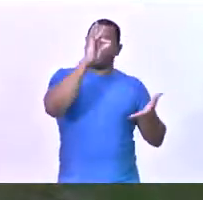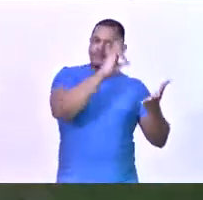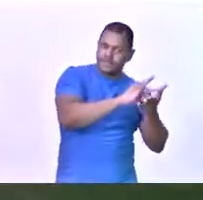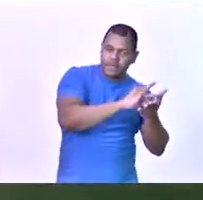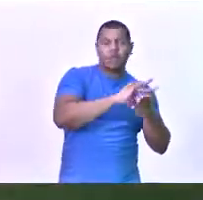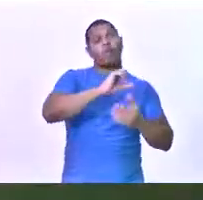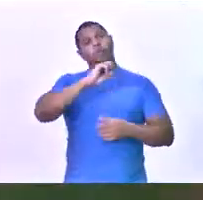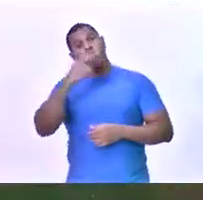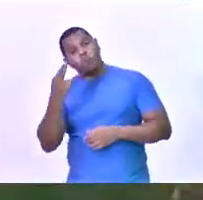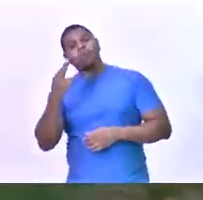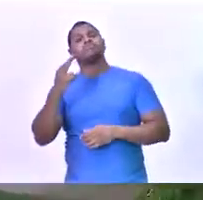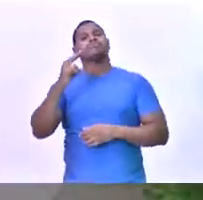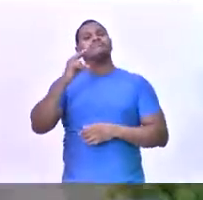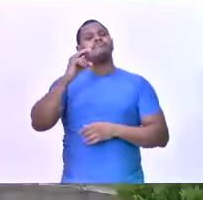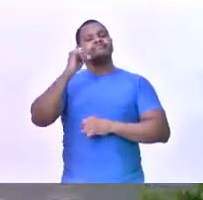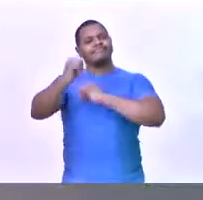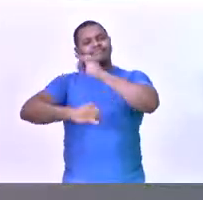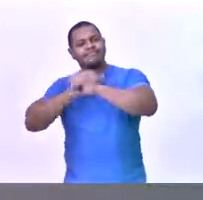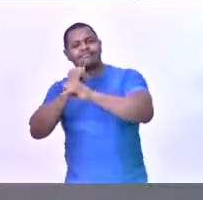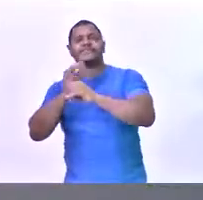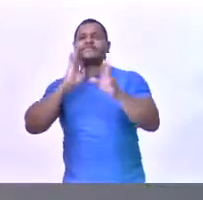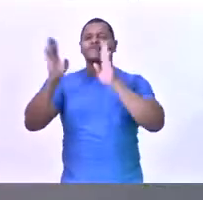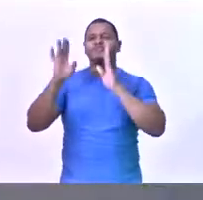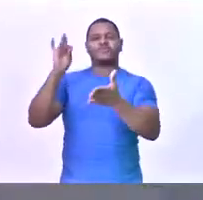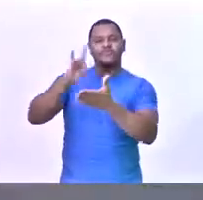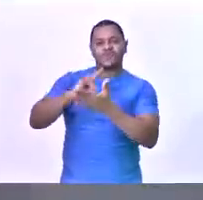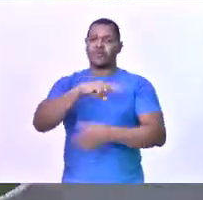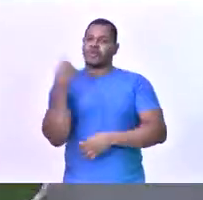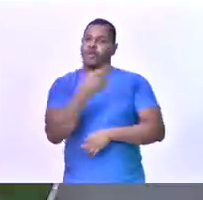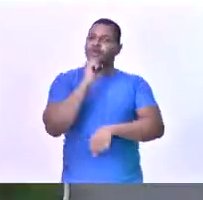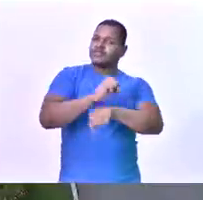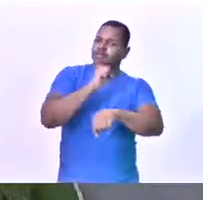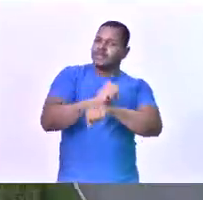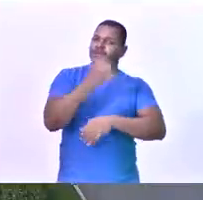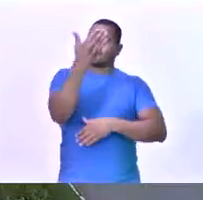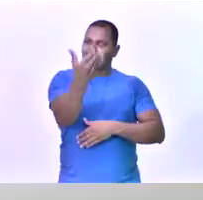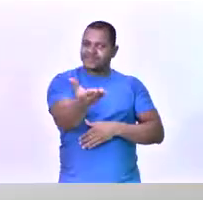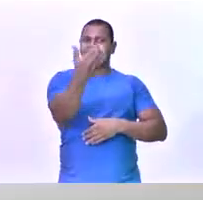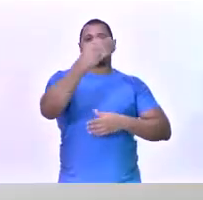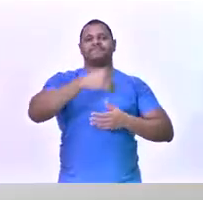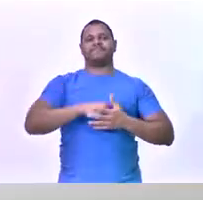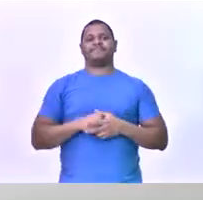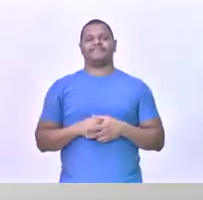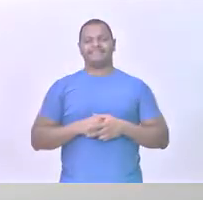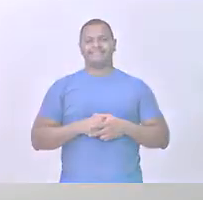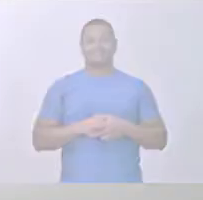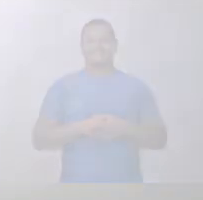site e das mídias sociais da instituição. Esperamos você!